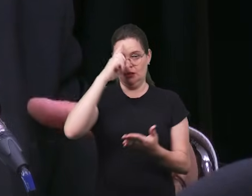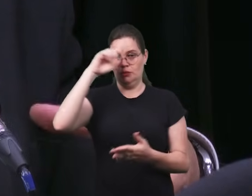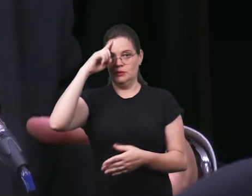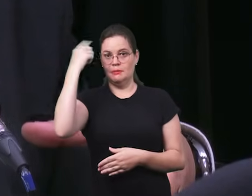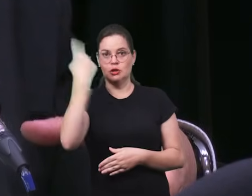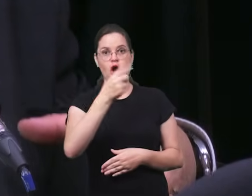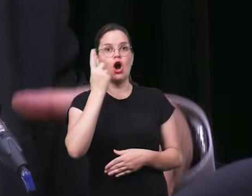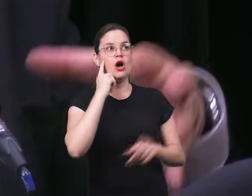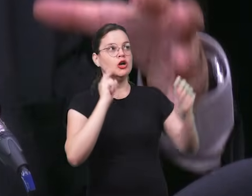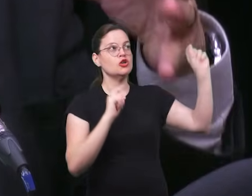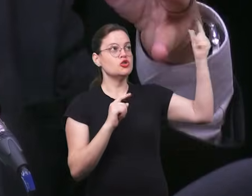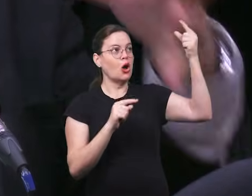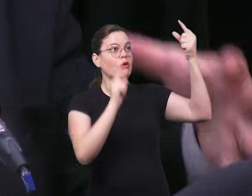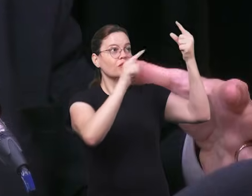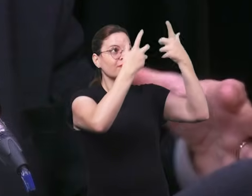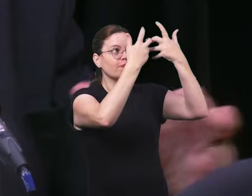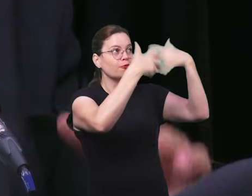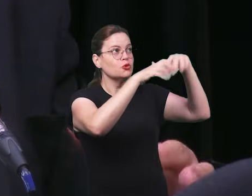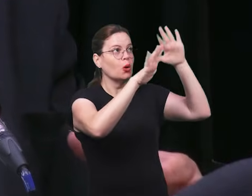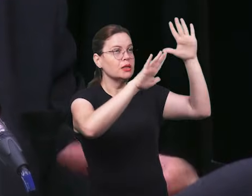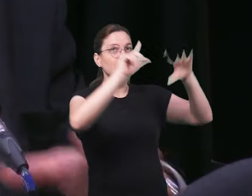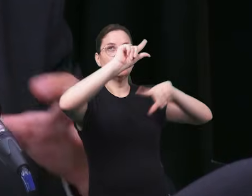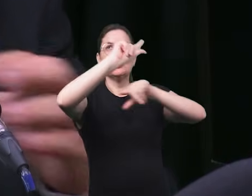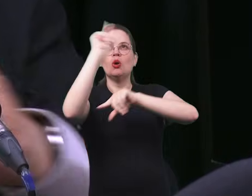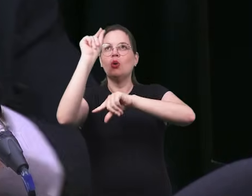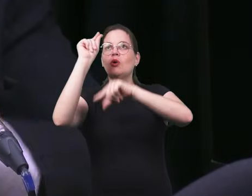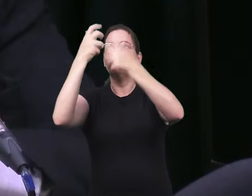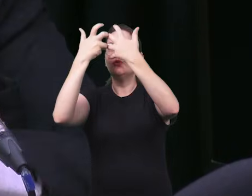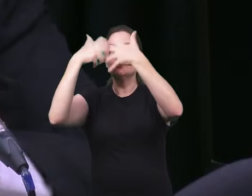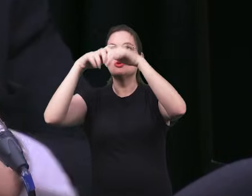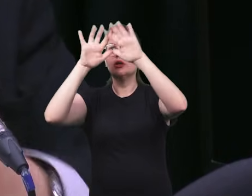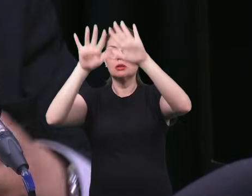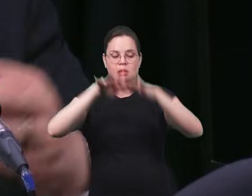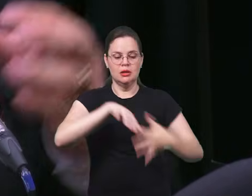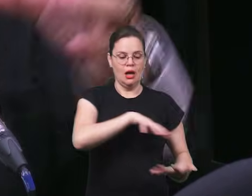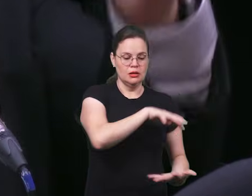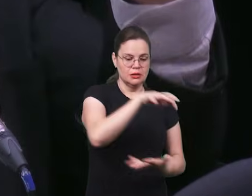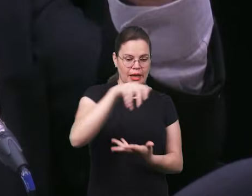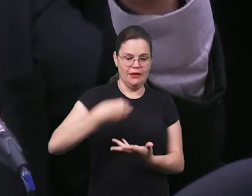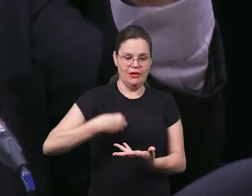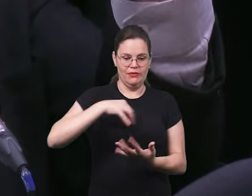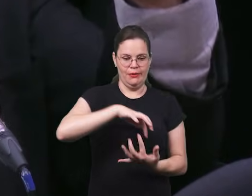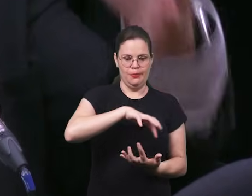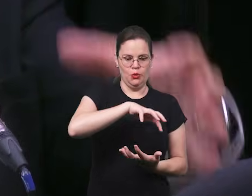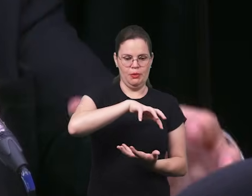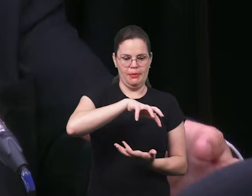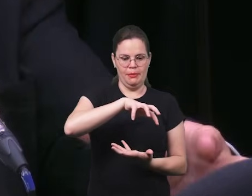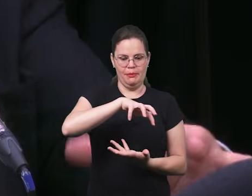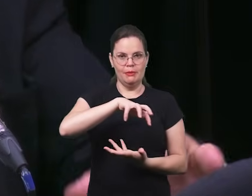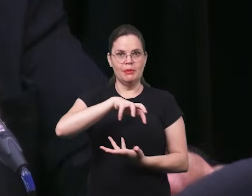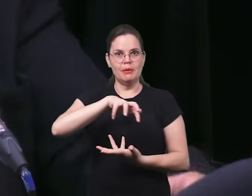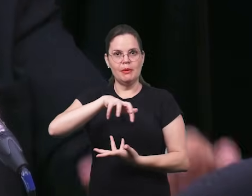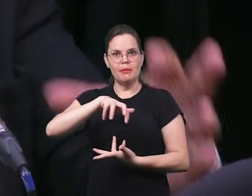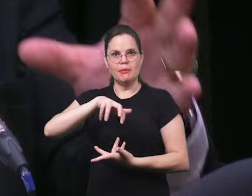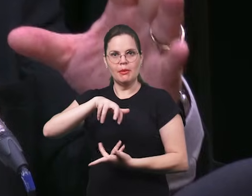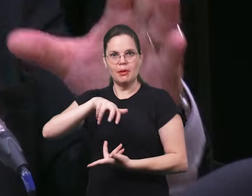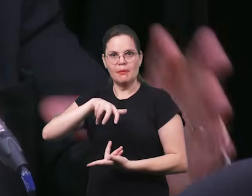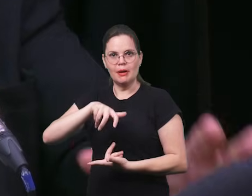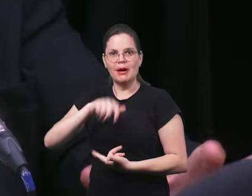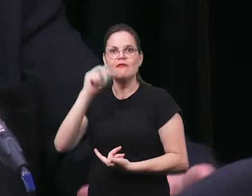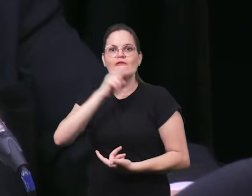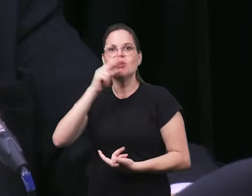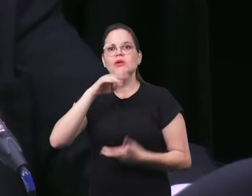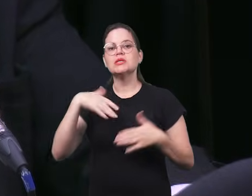assim, Sol, você vai funcionar desse jeito. Lua, você vai funcionar desse jeito. Terra, você vai girar nessa velocidade. Então foi